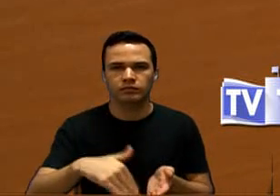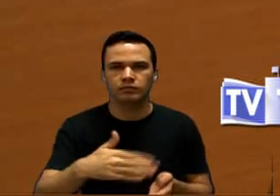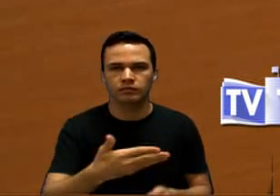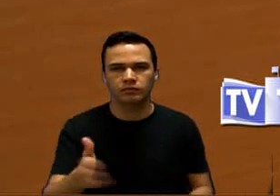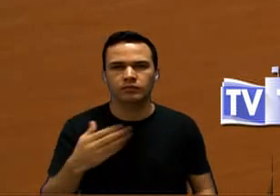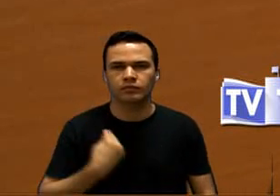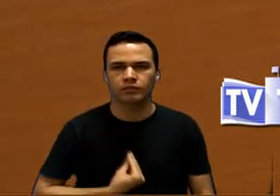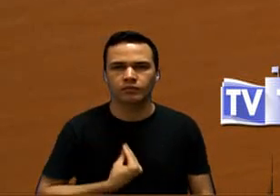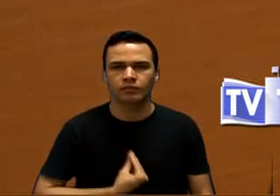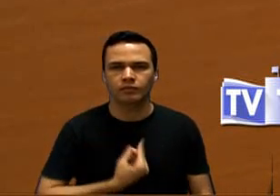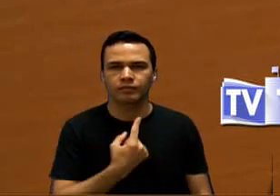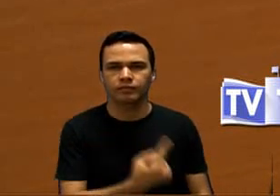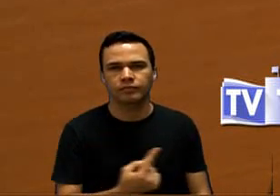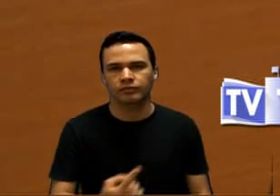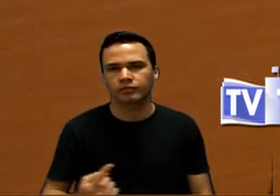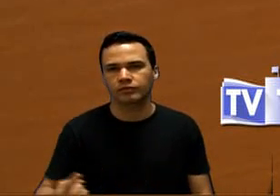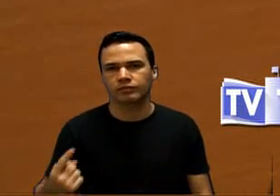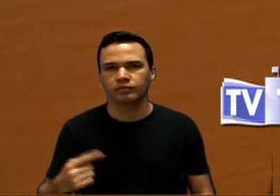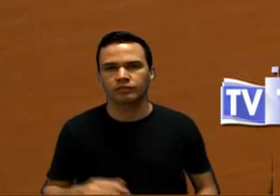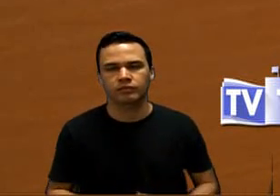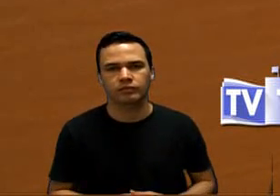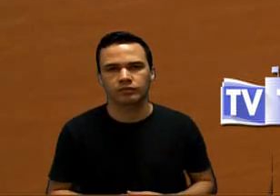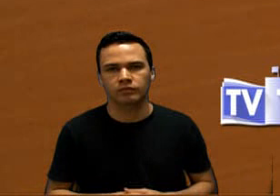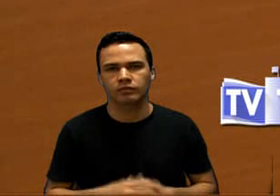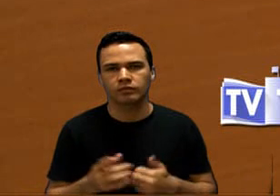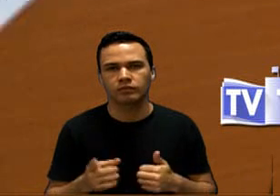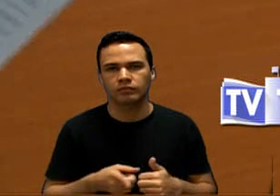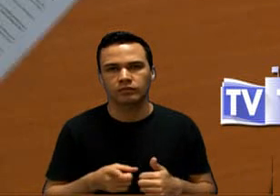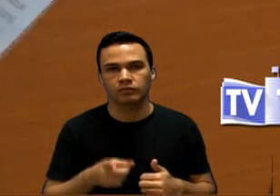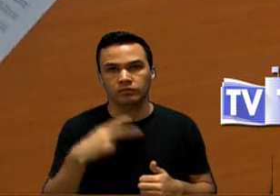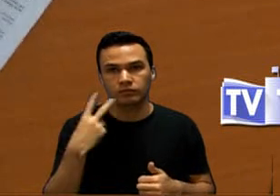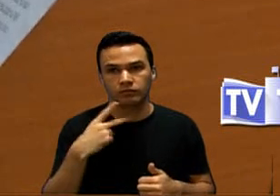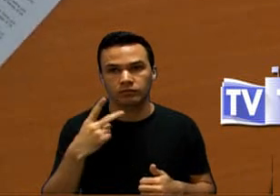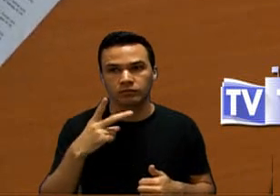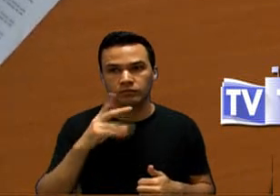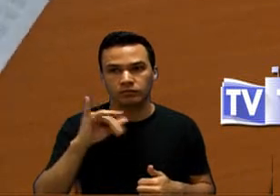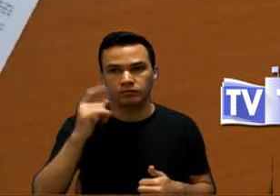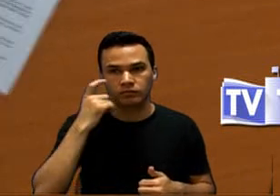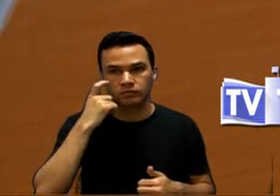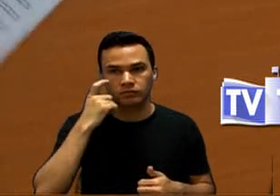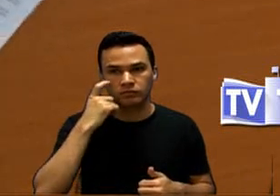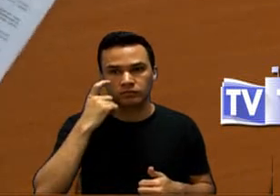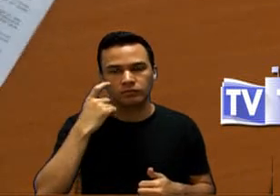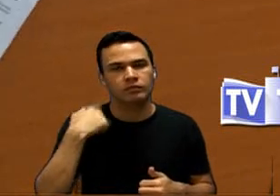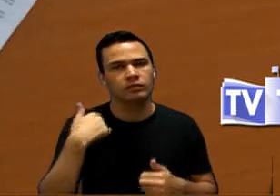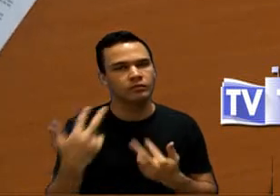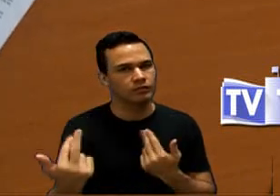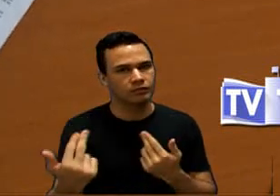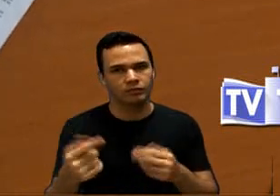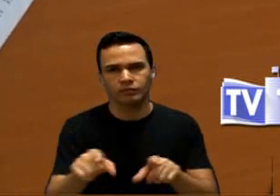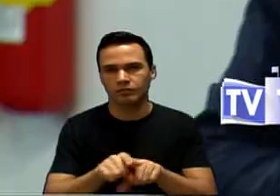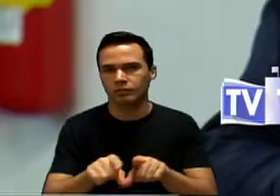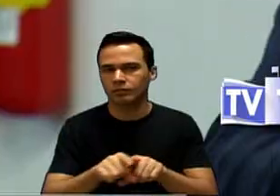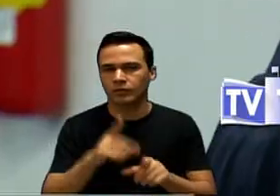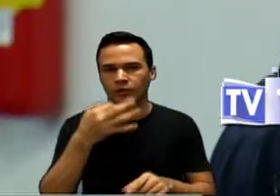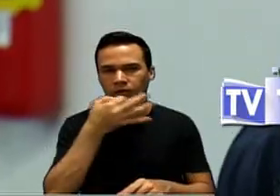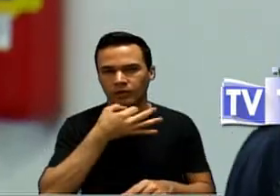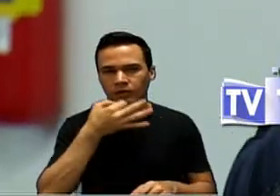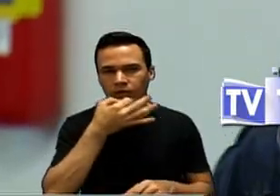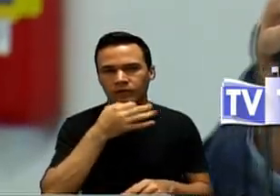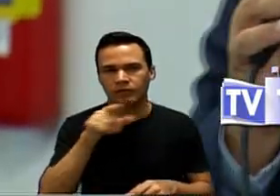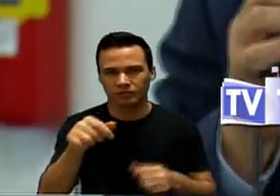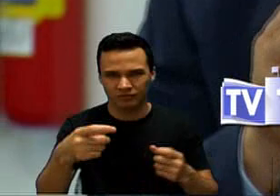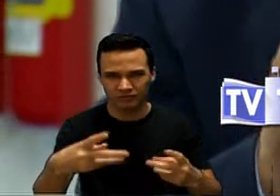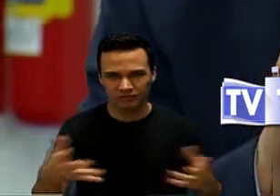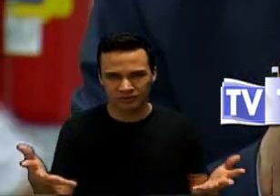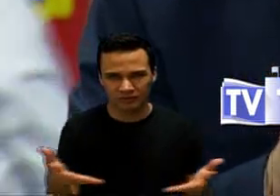aqui os convidados também, bom dia a todos aqui no plenário da Câmara Municipal de Sorocaba. Vereador João Donizete, eu também tinha feito aqui um voto verbal, respeitando o que o senhor